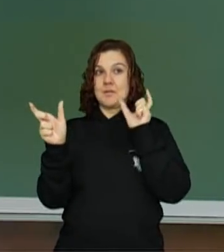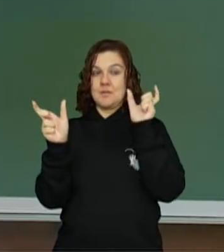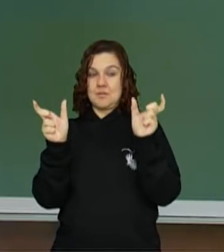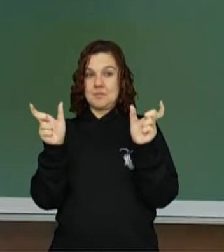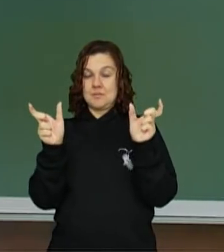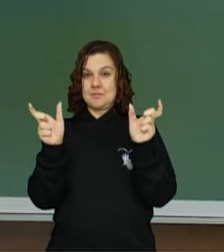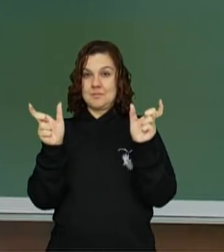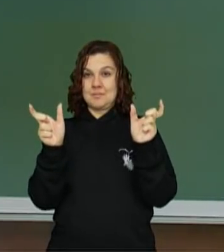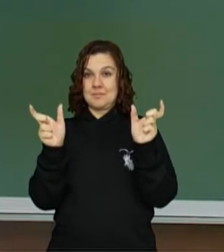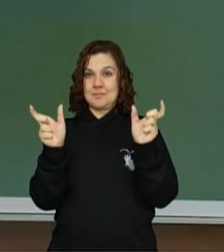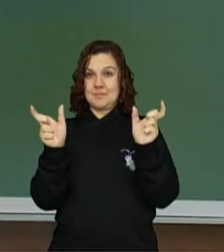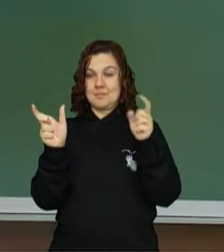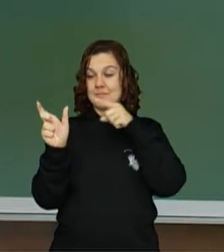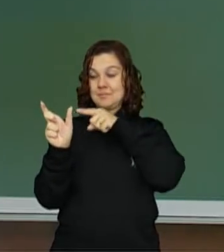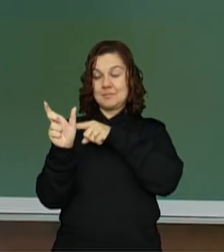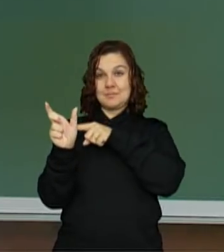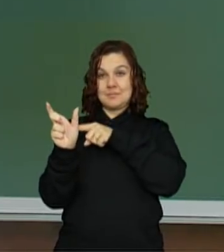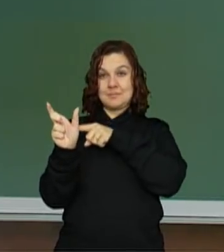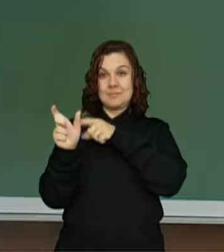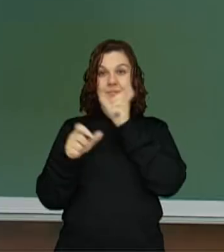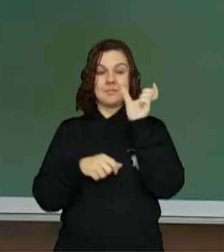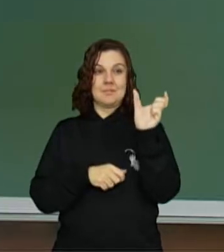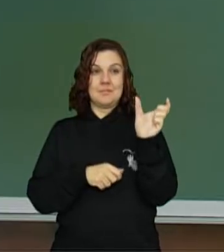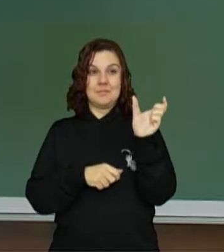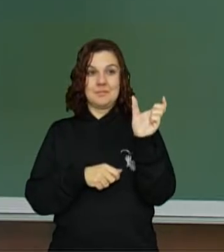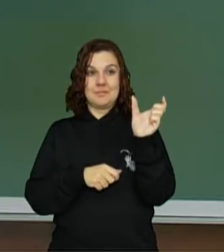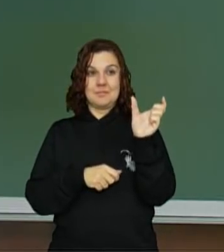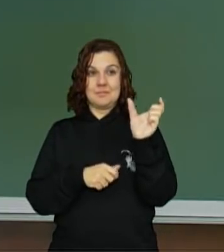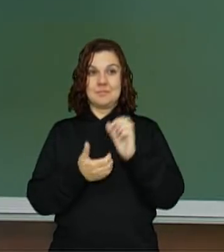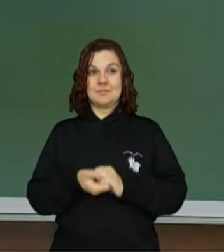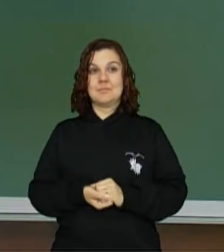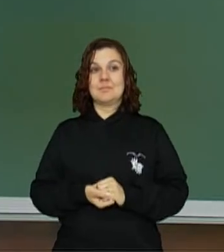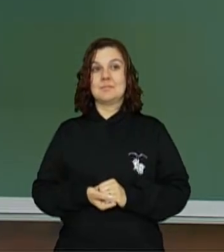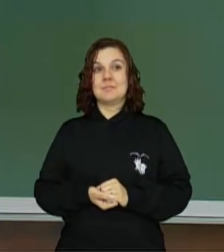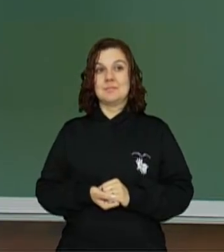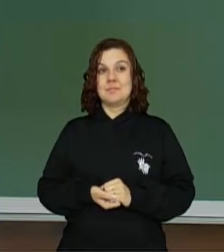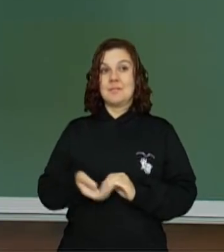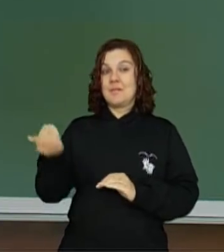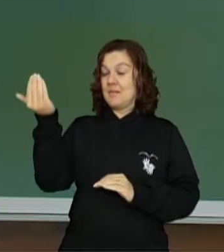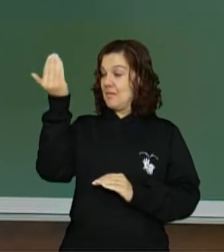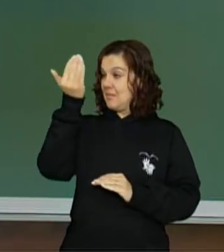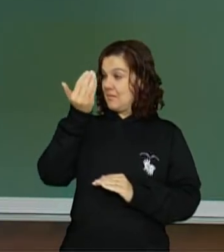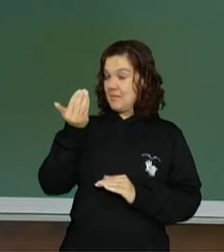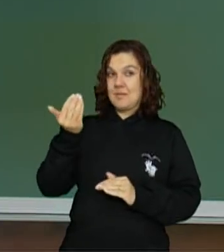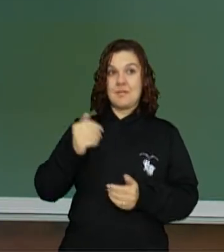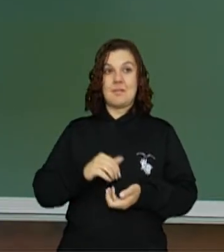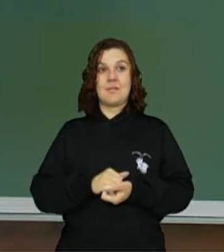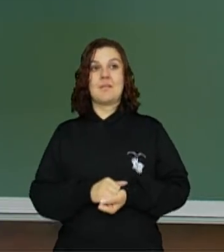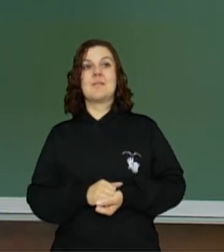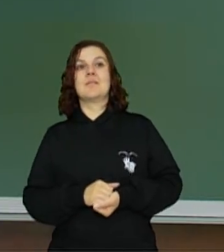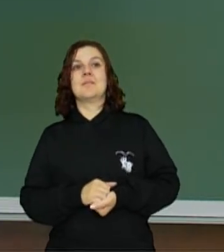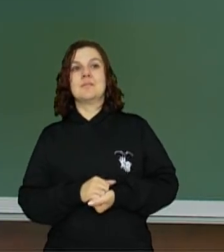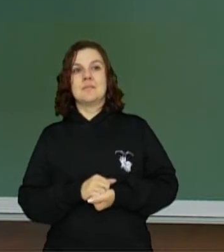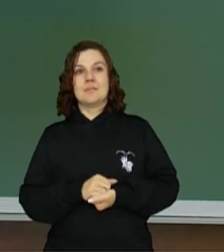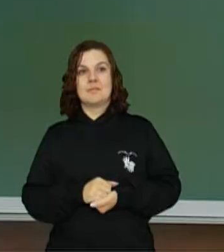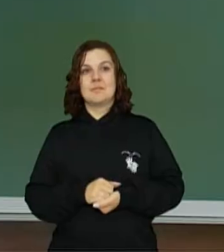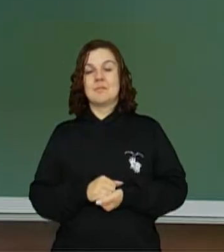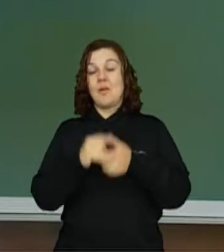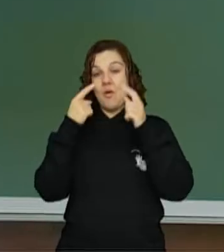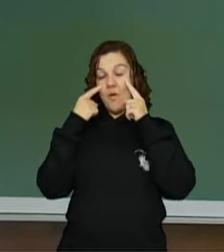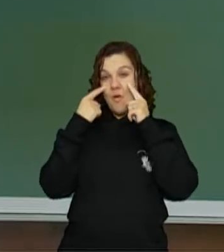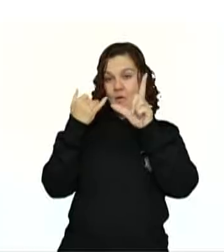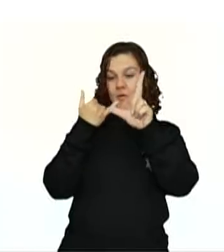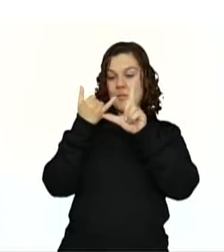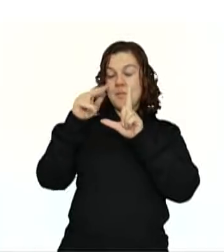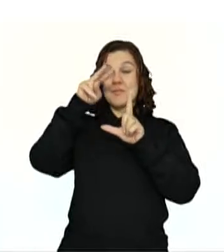palavras discriminação e discriminação. Então, olhem a imagem aqui, faça